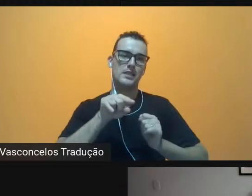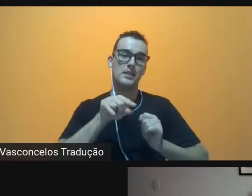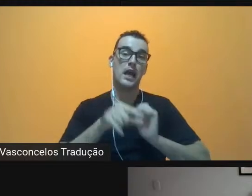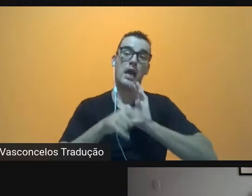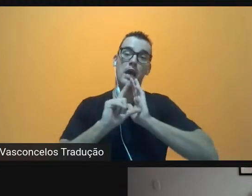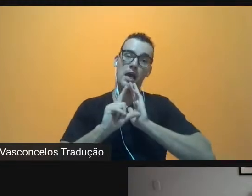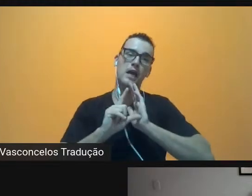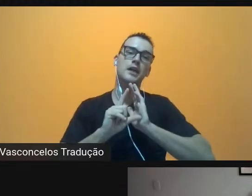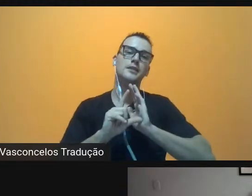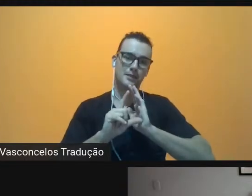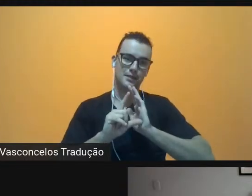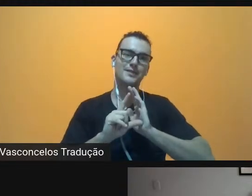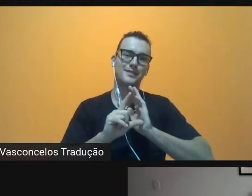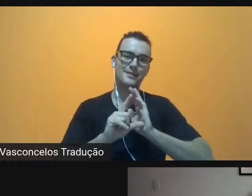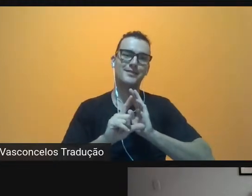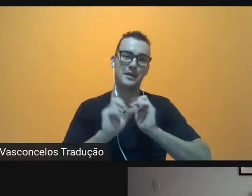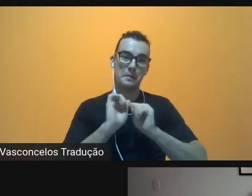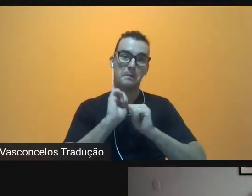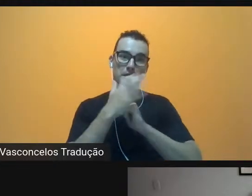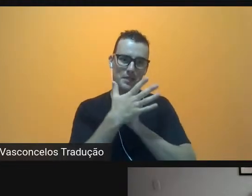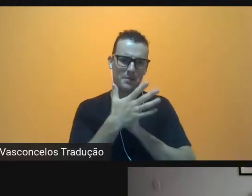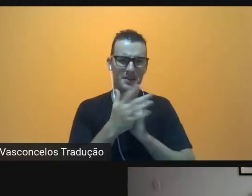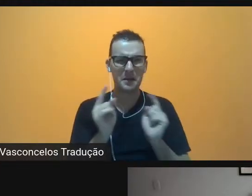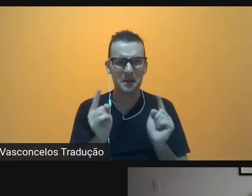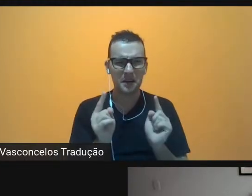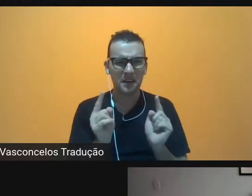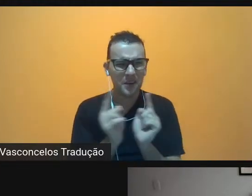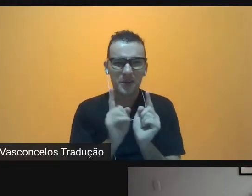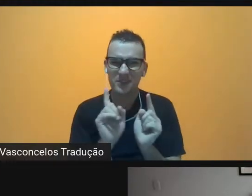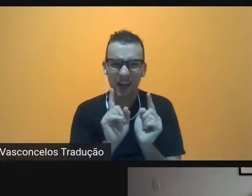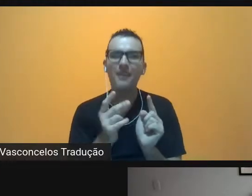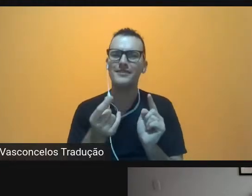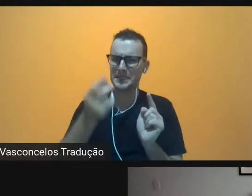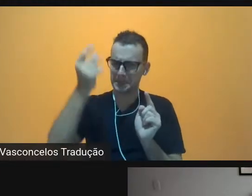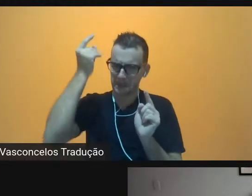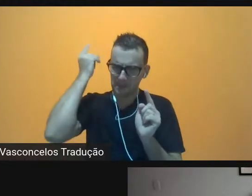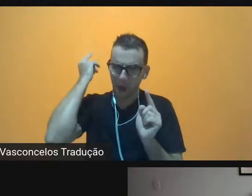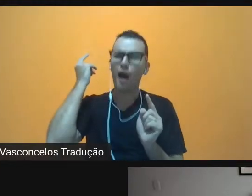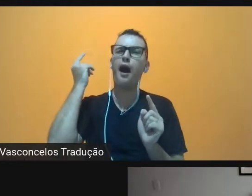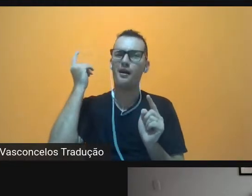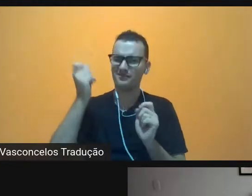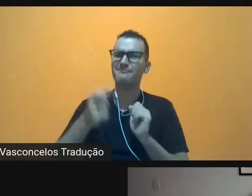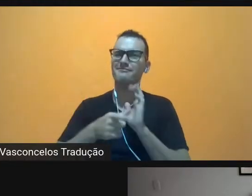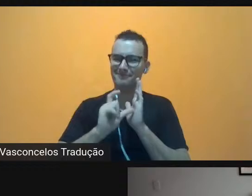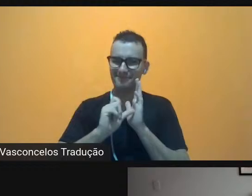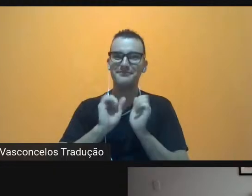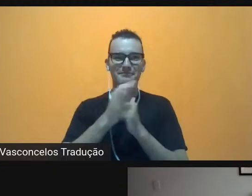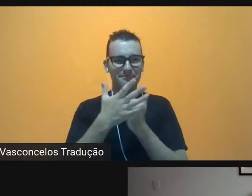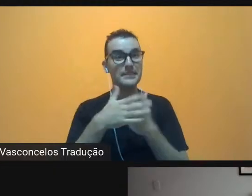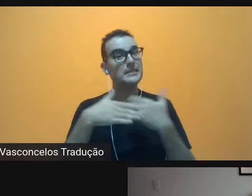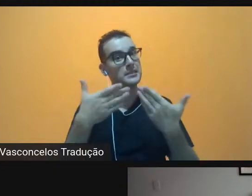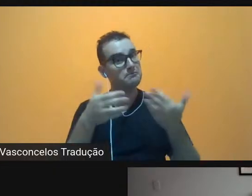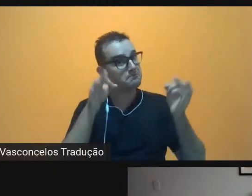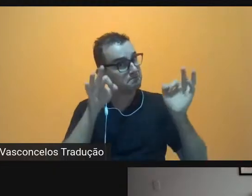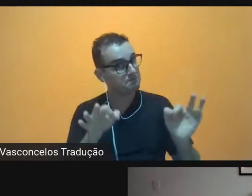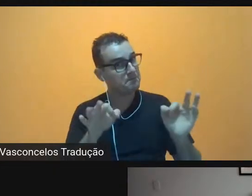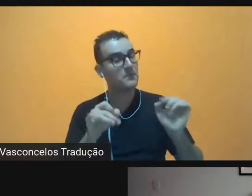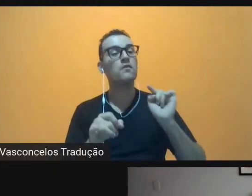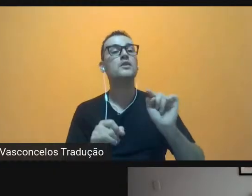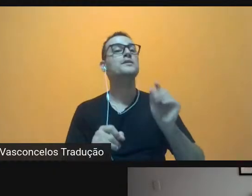um pouquinho não, né? Um tempo bom antes da pandemia, né? E deu certo. Então, eu queria que você